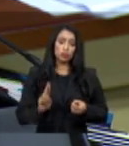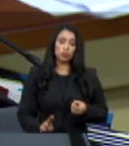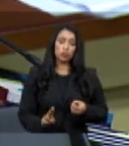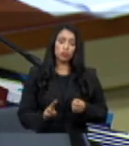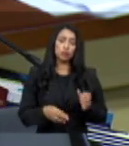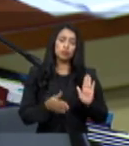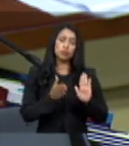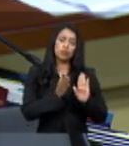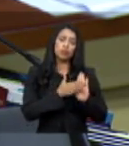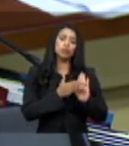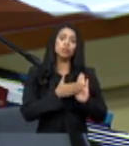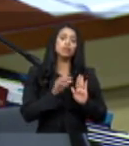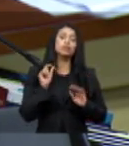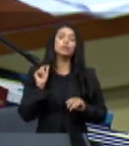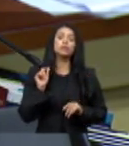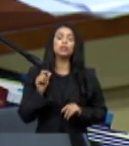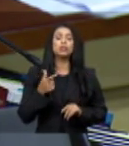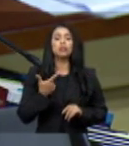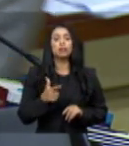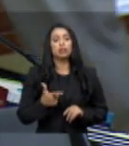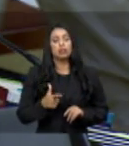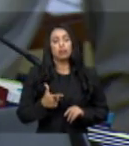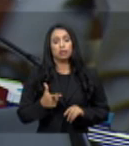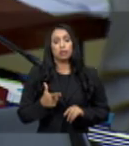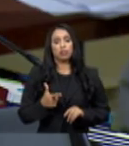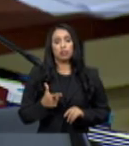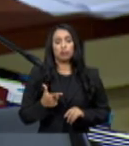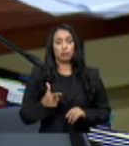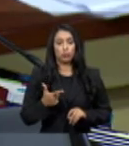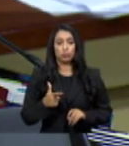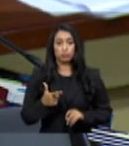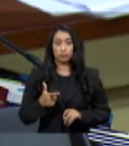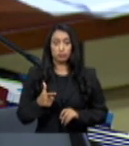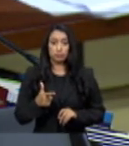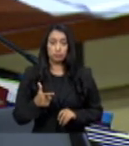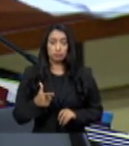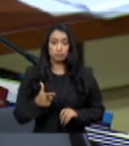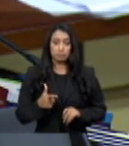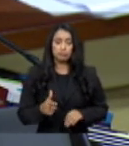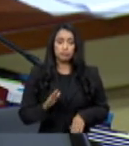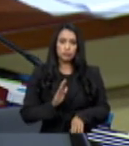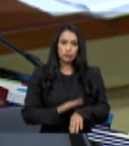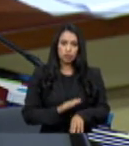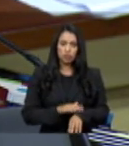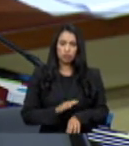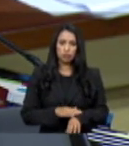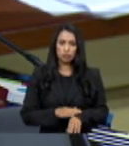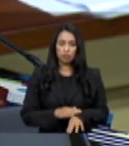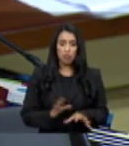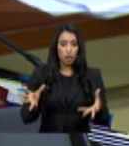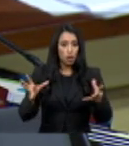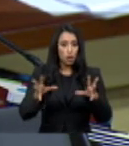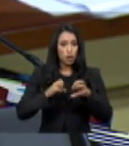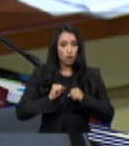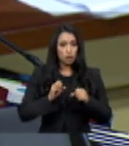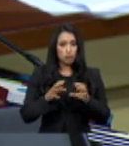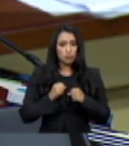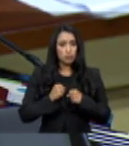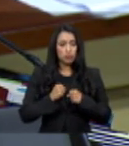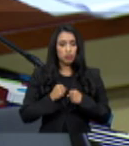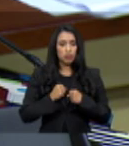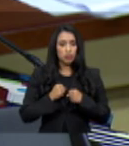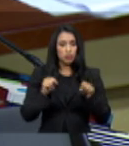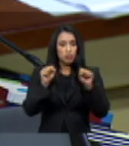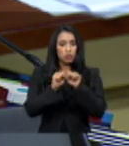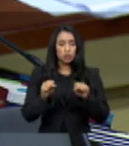memorial de que não há até o momento qualquer caso de contaminação por